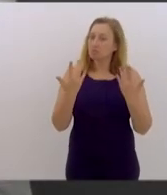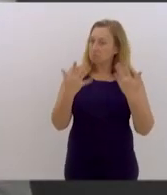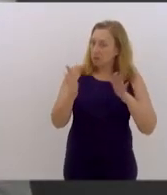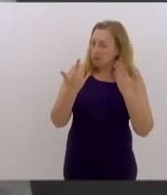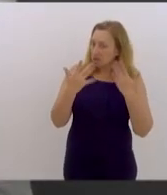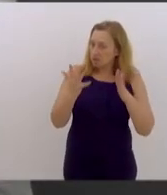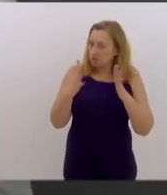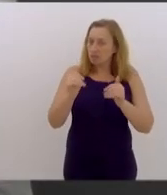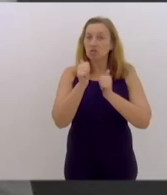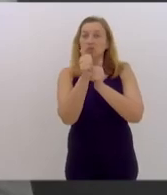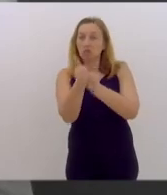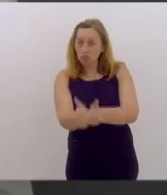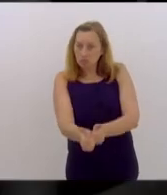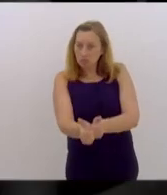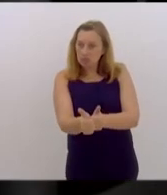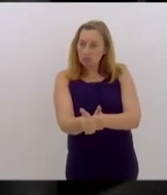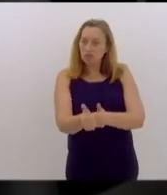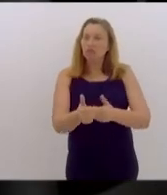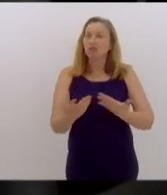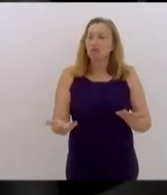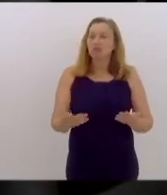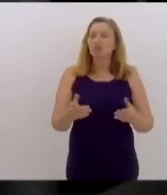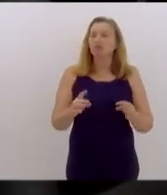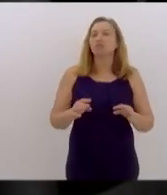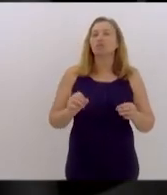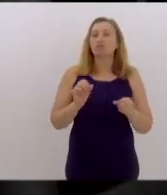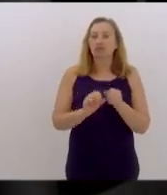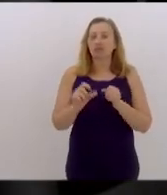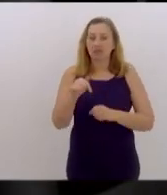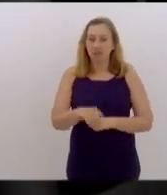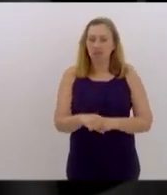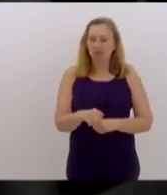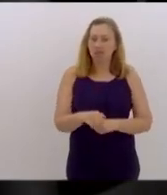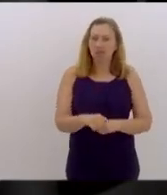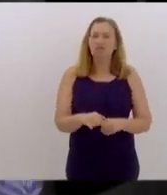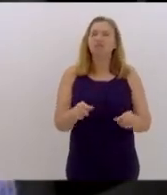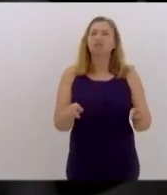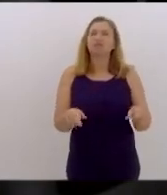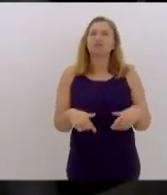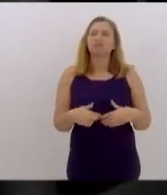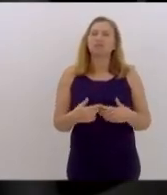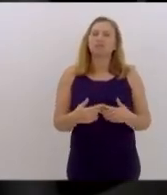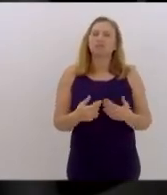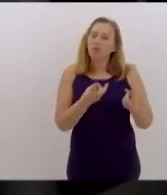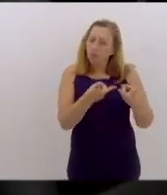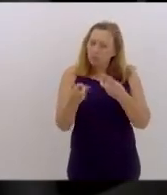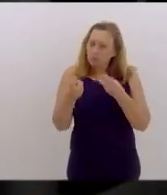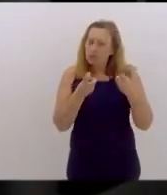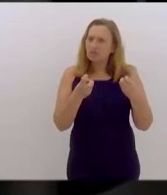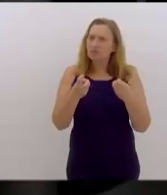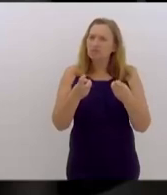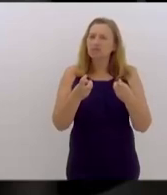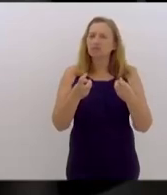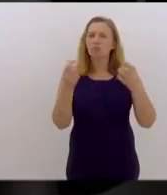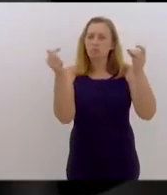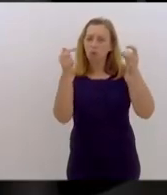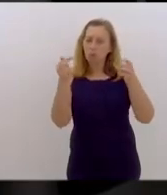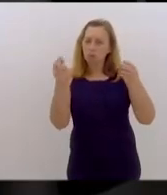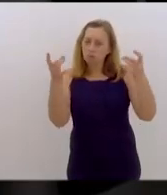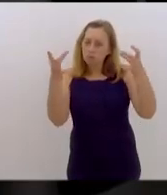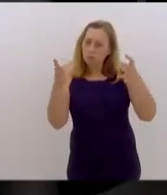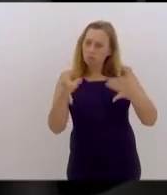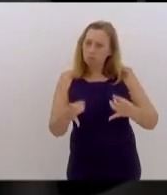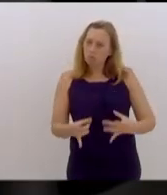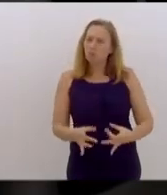elogiar pela condução e pela aquilo que foi realizado aqui e aí observações muito pontuais